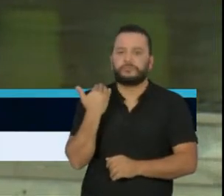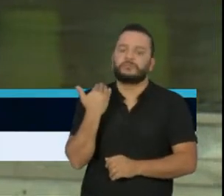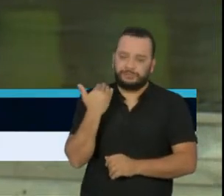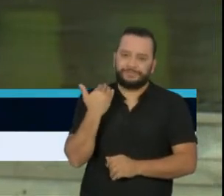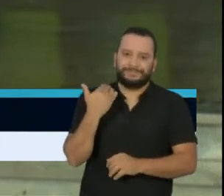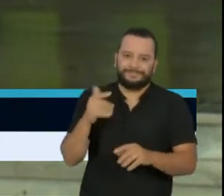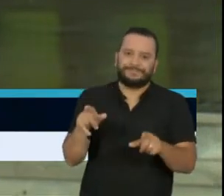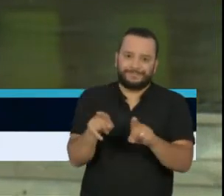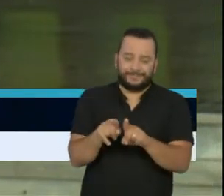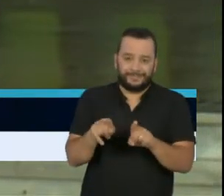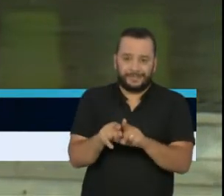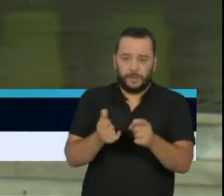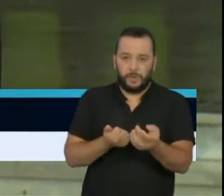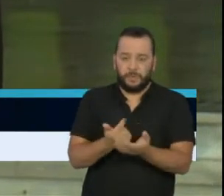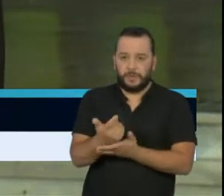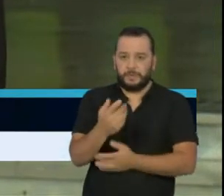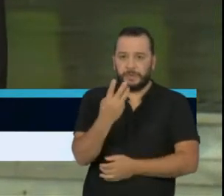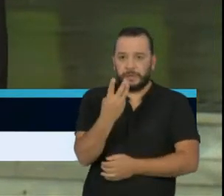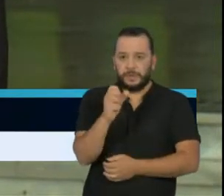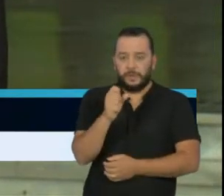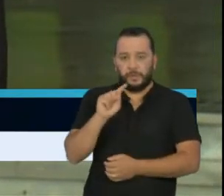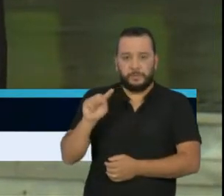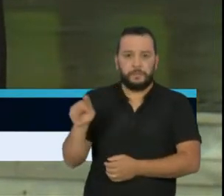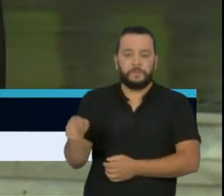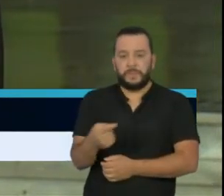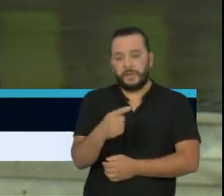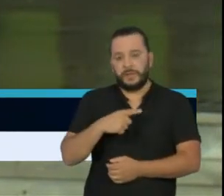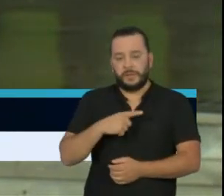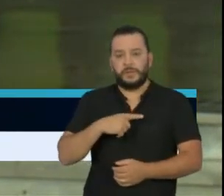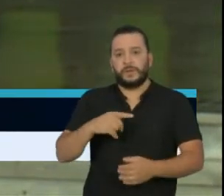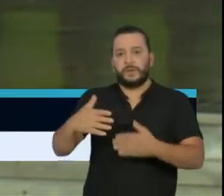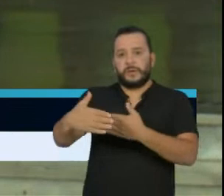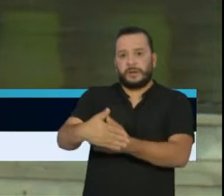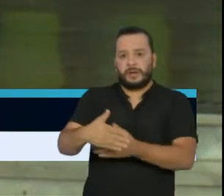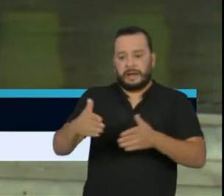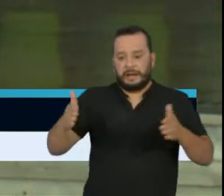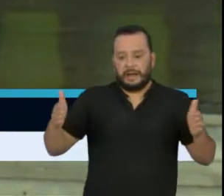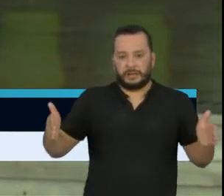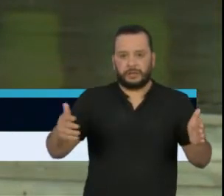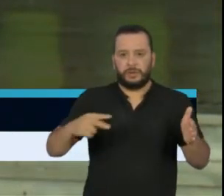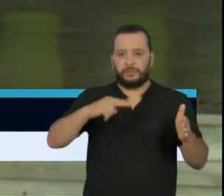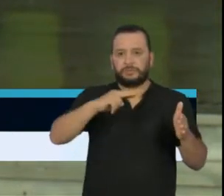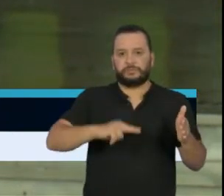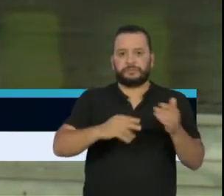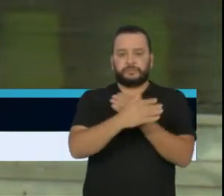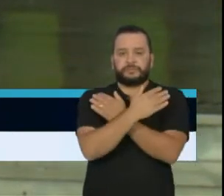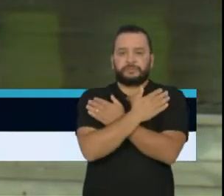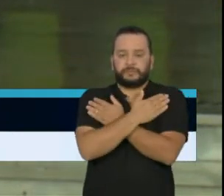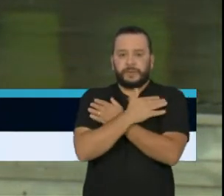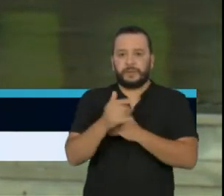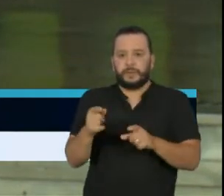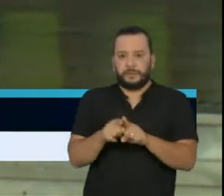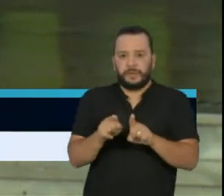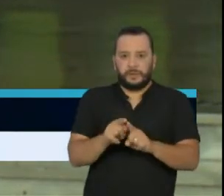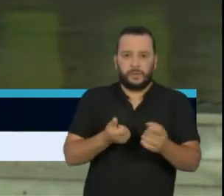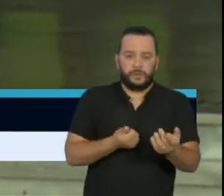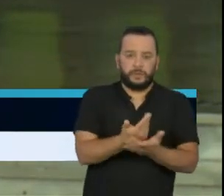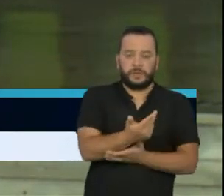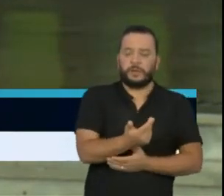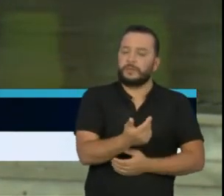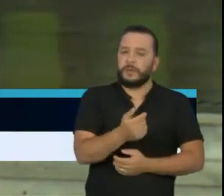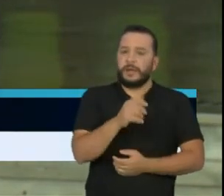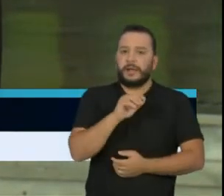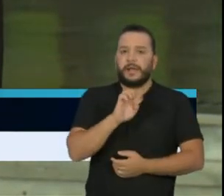novas urnas funerárias, adquirimos 3 mil EPIs para os funcionários dos